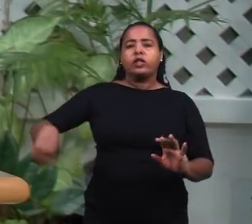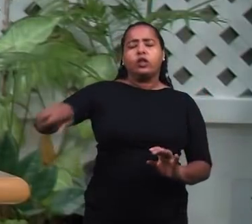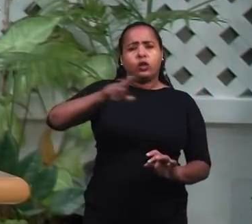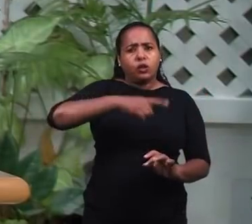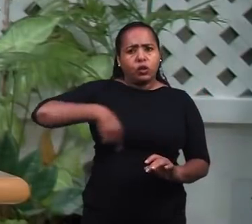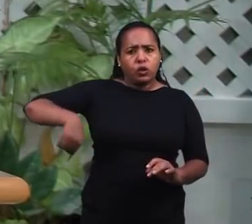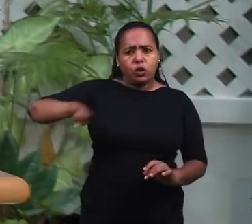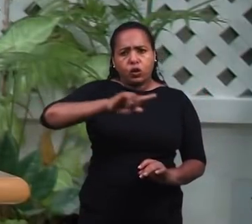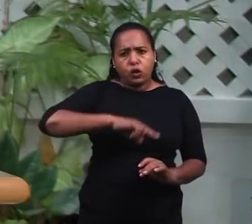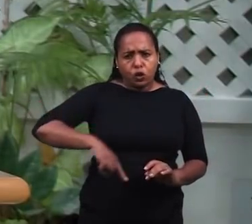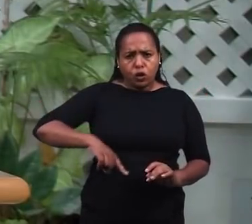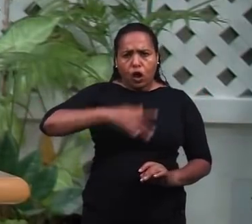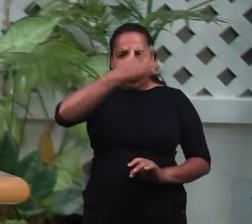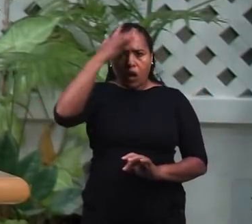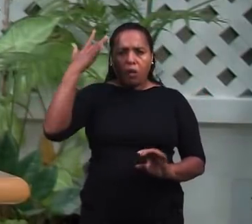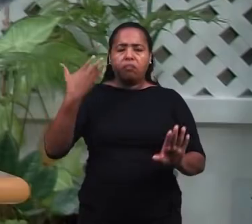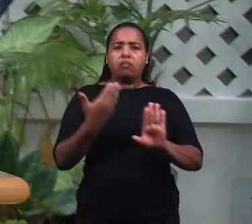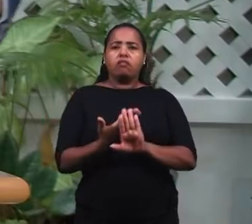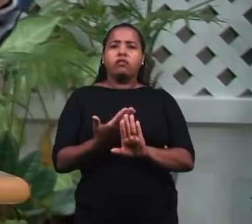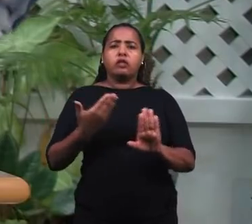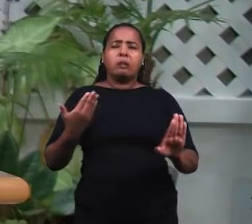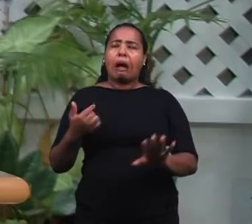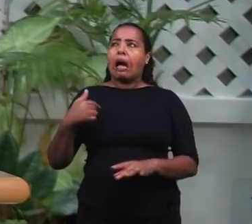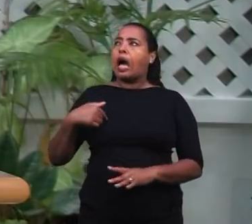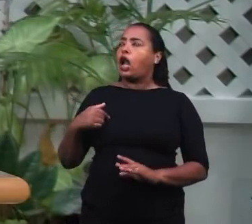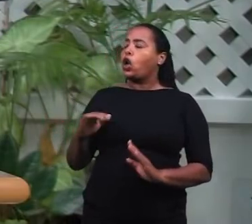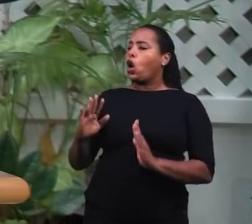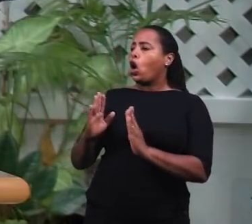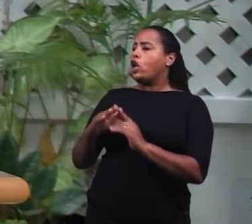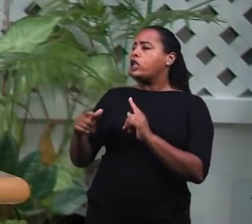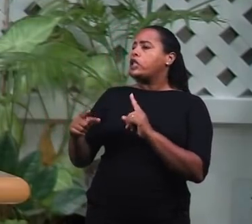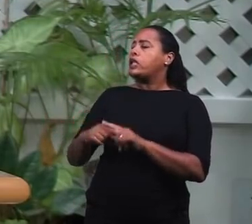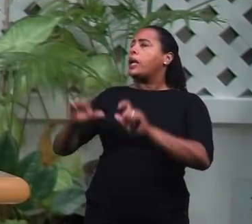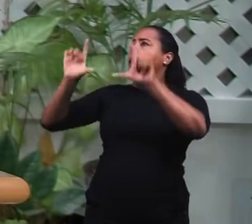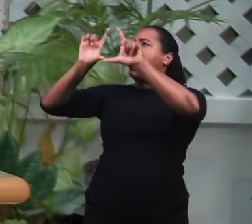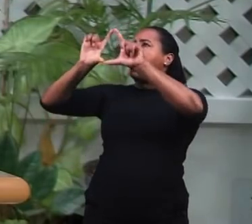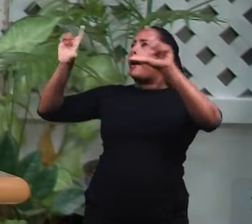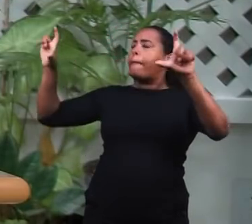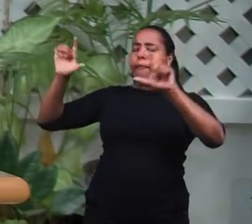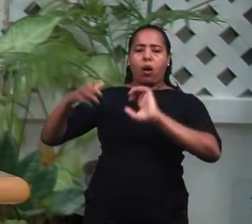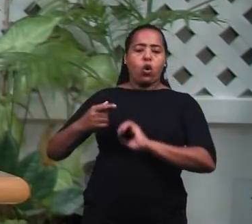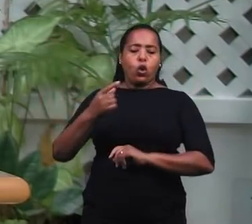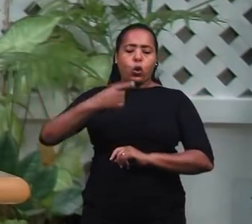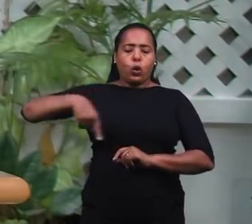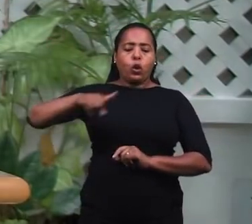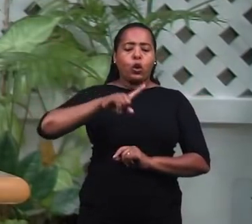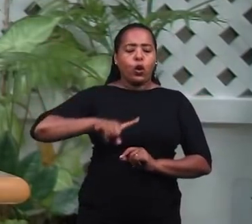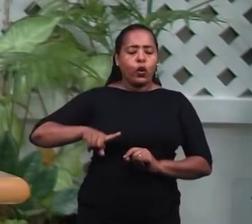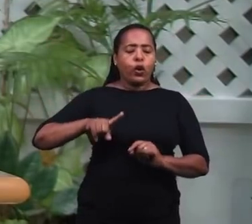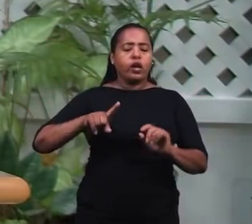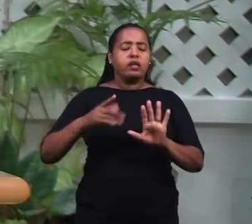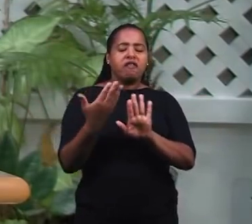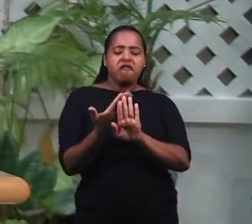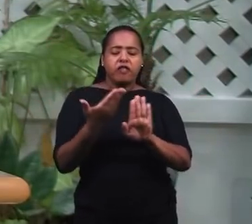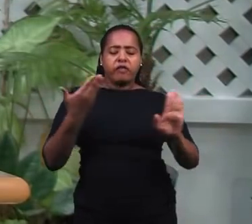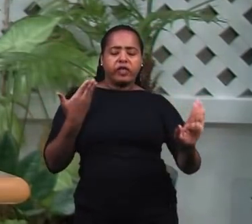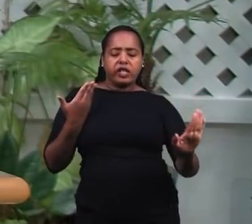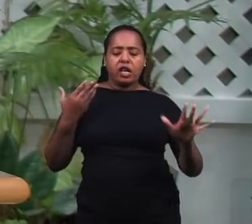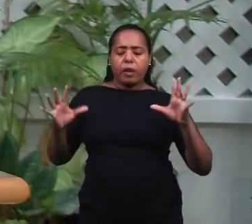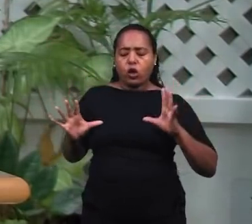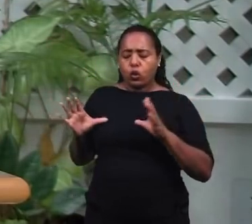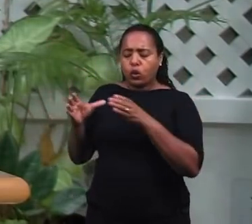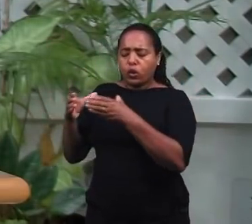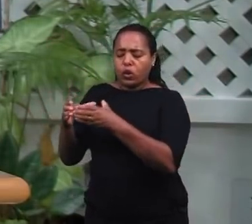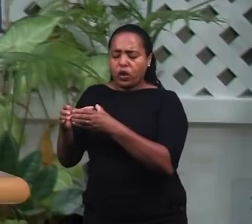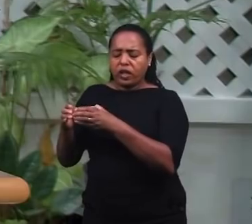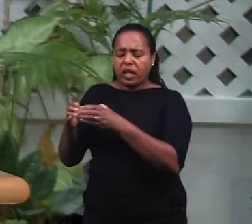aqui, somos pessoas separadas. Nós somos da igreja tal. Então vamos nos separar aqui, para nós ficarmos, todo mundo